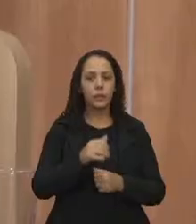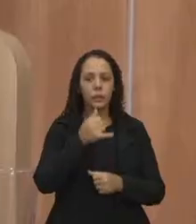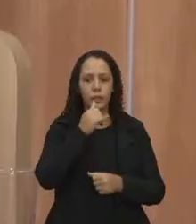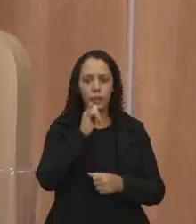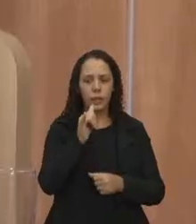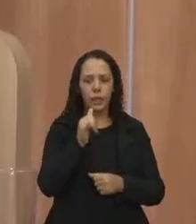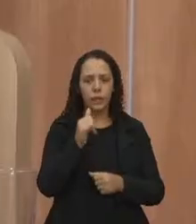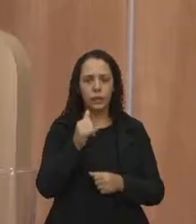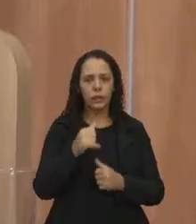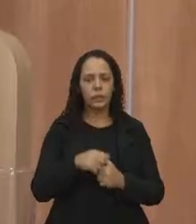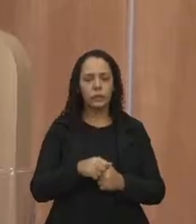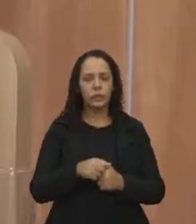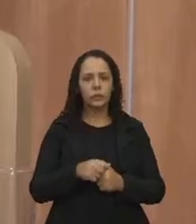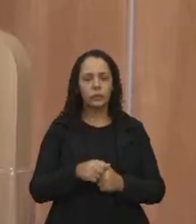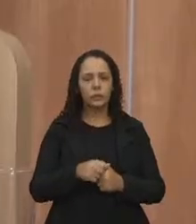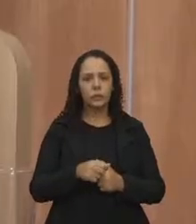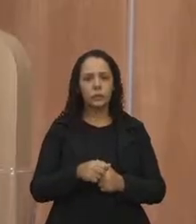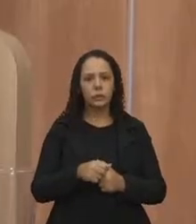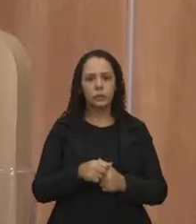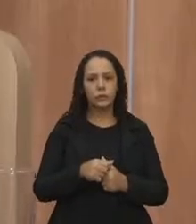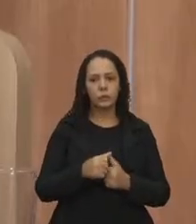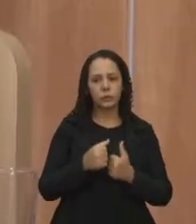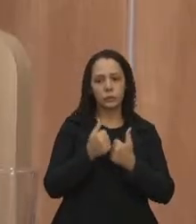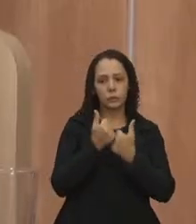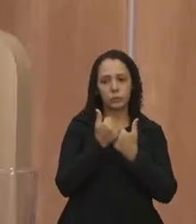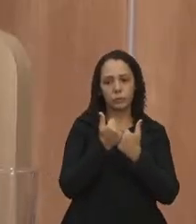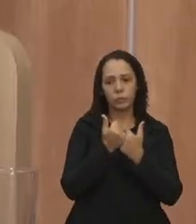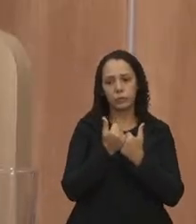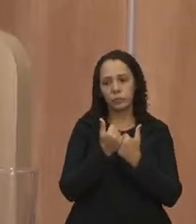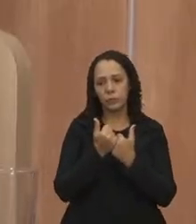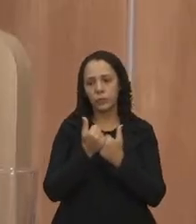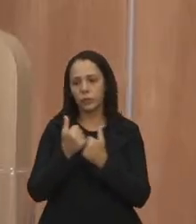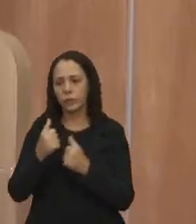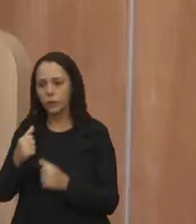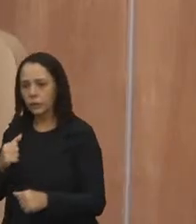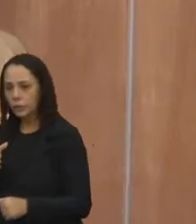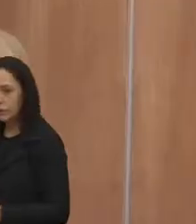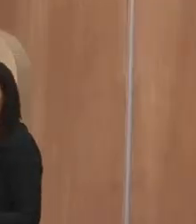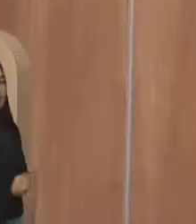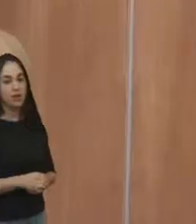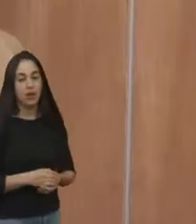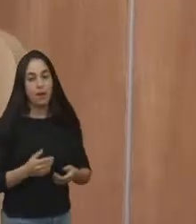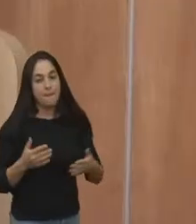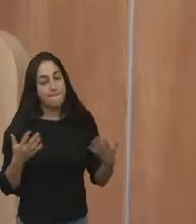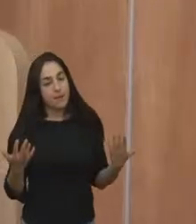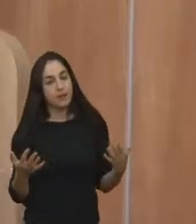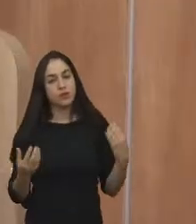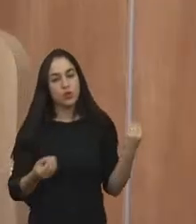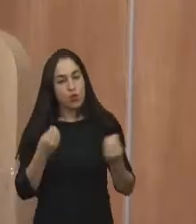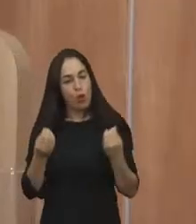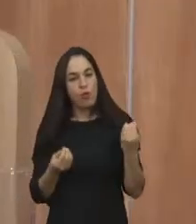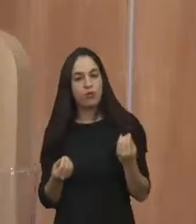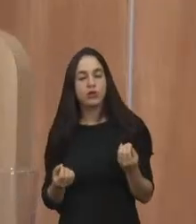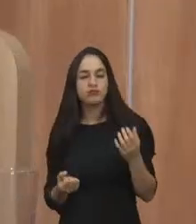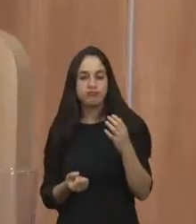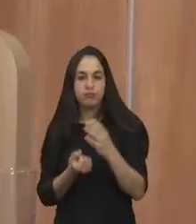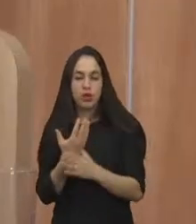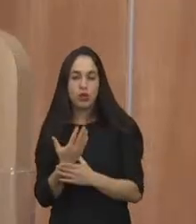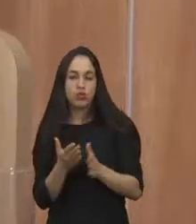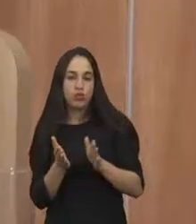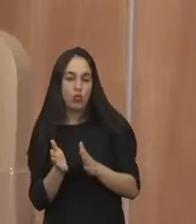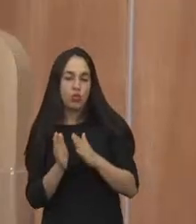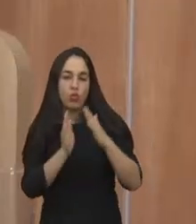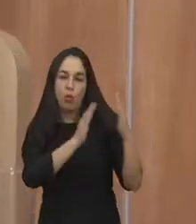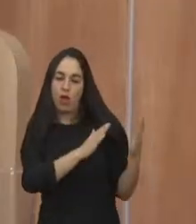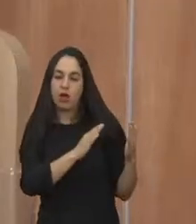elétrica, se eu não me engano, eletrotécnica. Porém, como foi instalado do lado do Senai, do Sistema S, na época foi